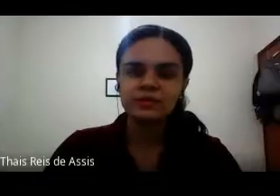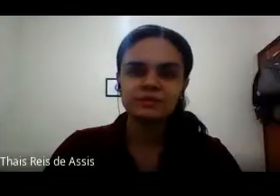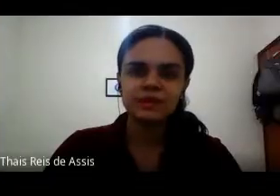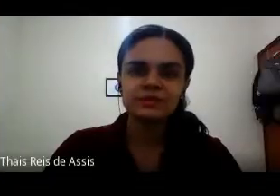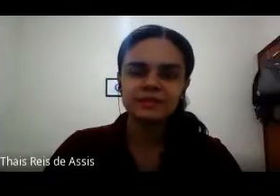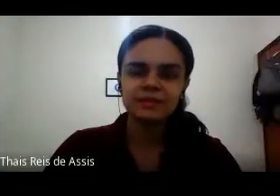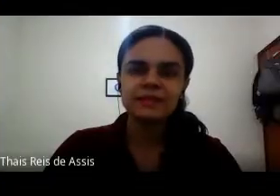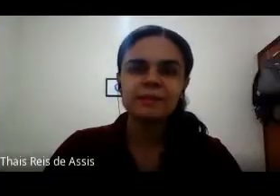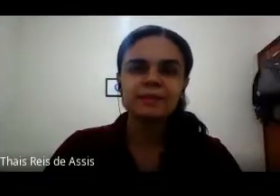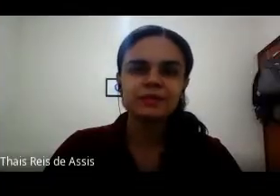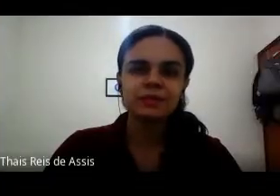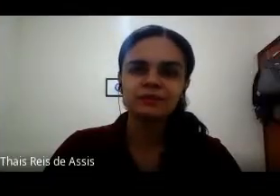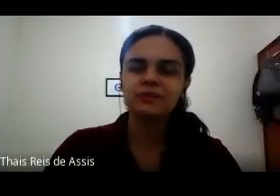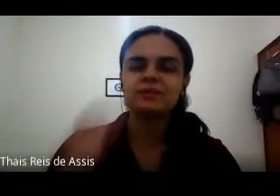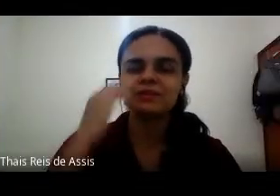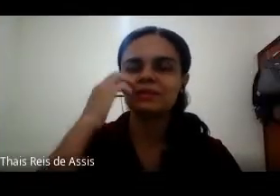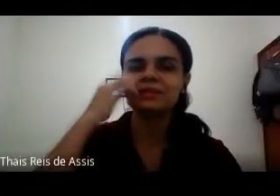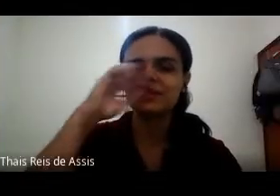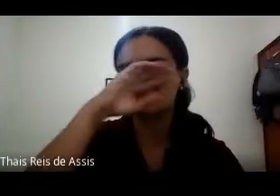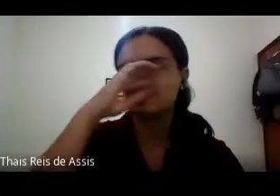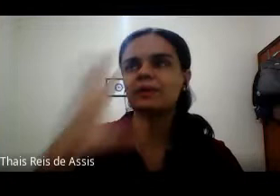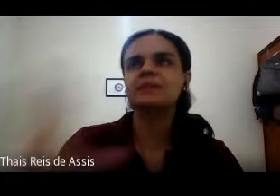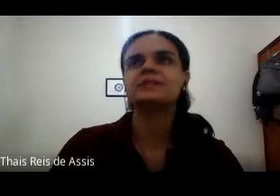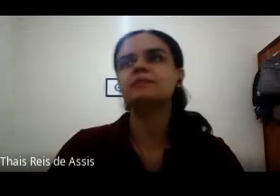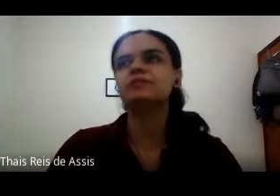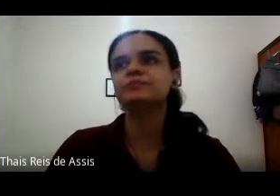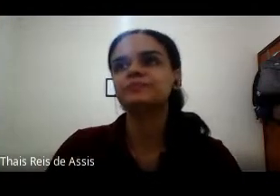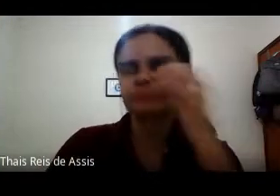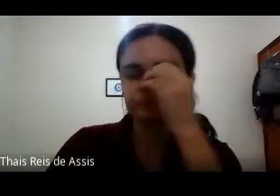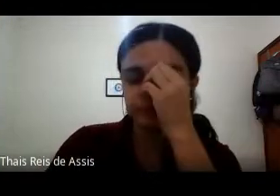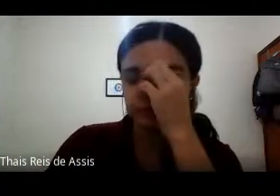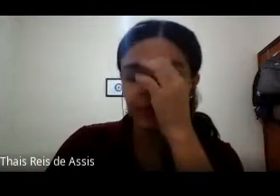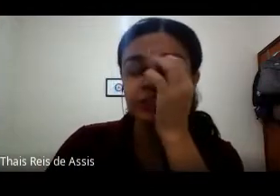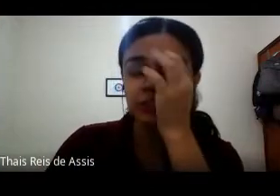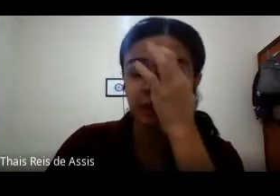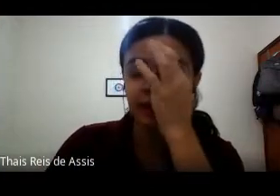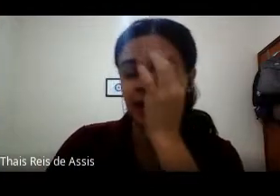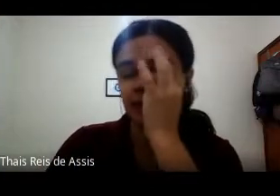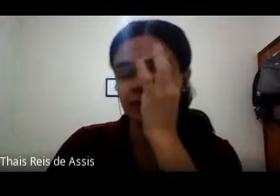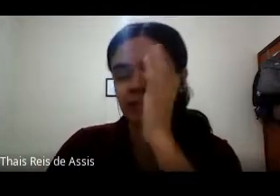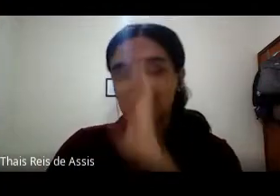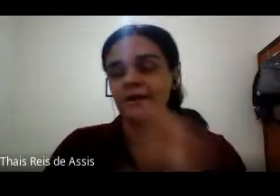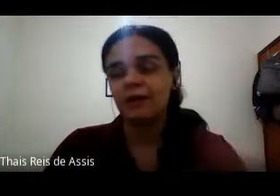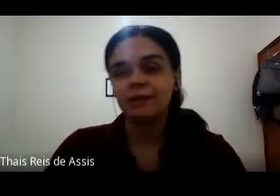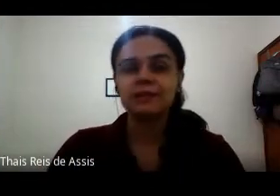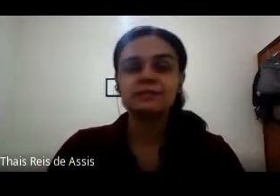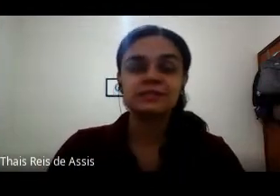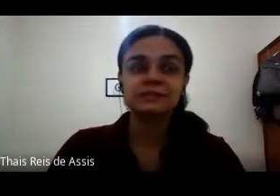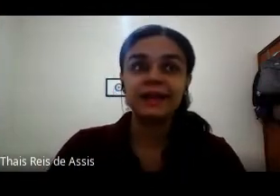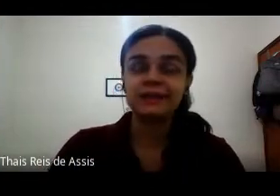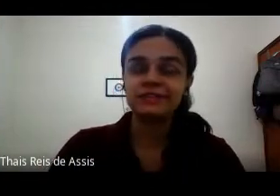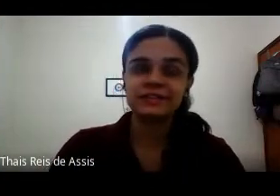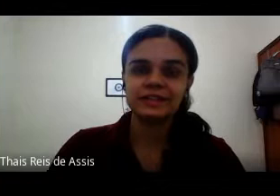muitos empregos, se você pensa como é que informatizou. Pensa na questão, por exemplo, de um caixa de supermercado. Há uns